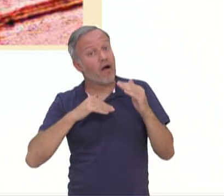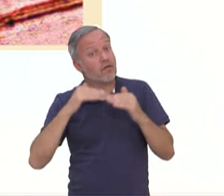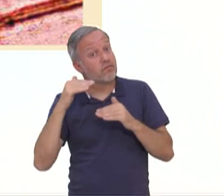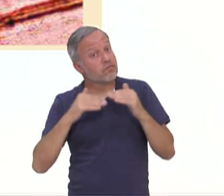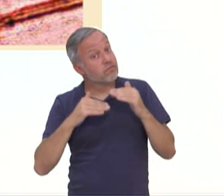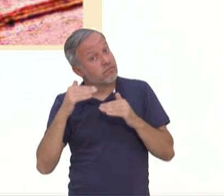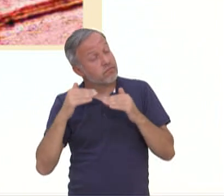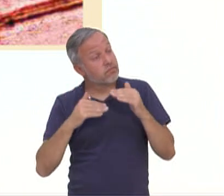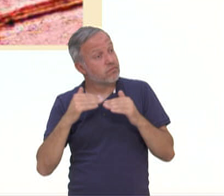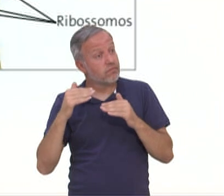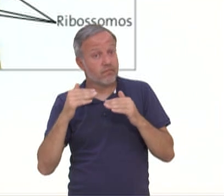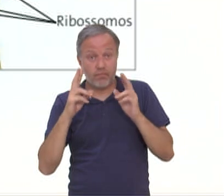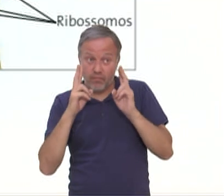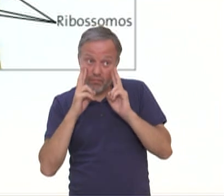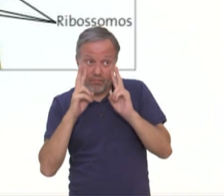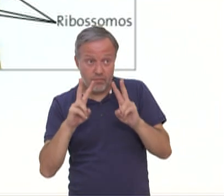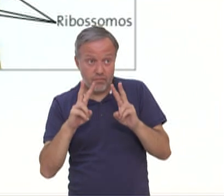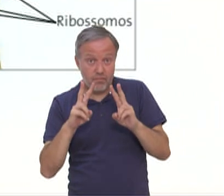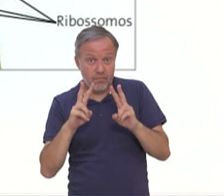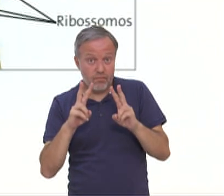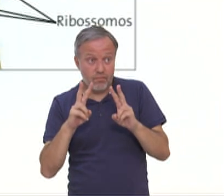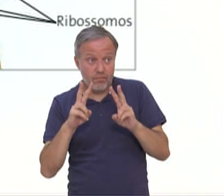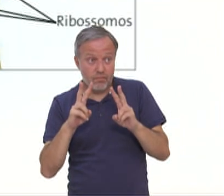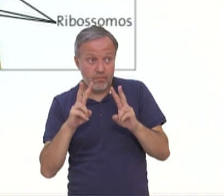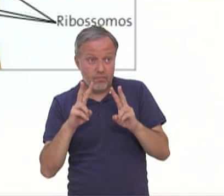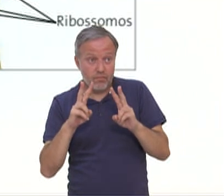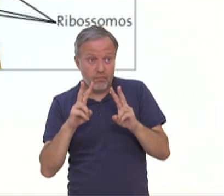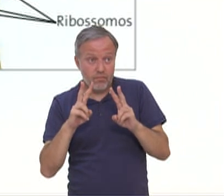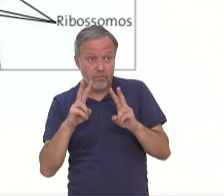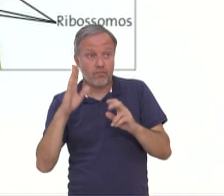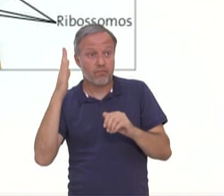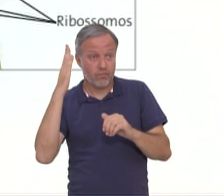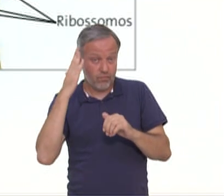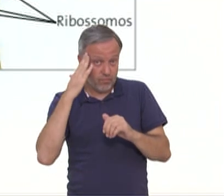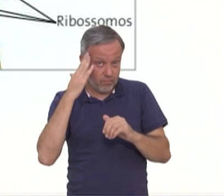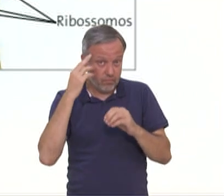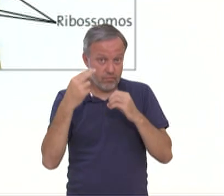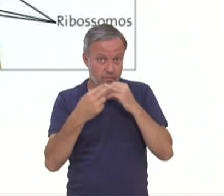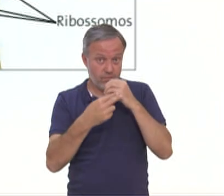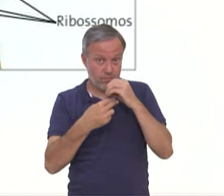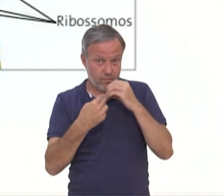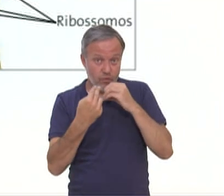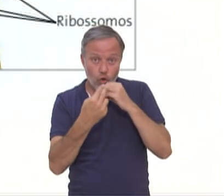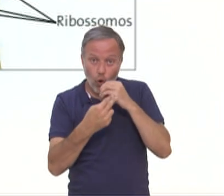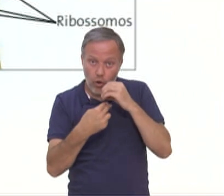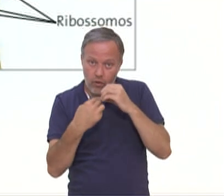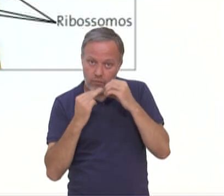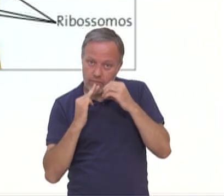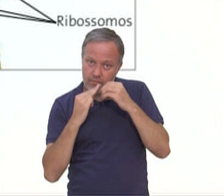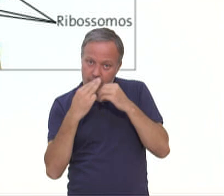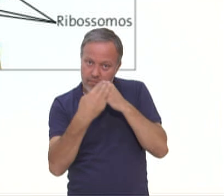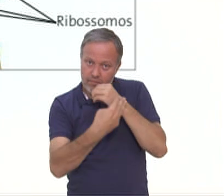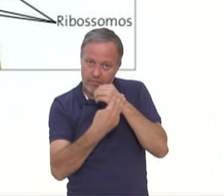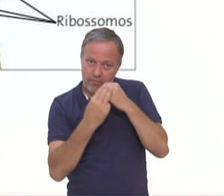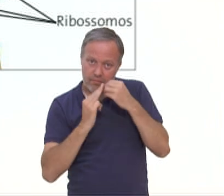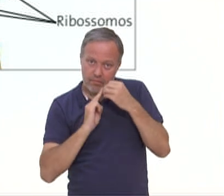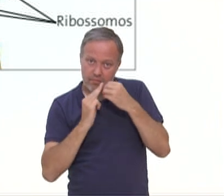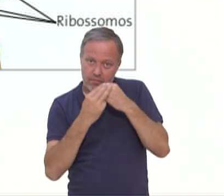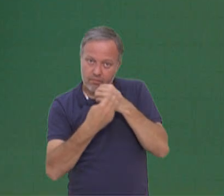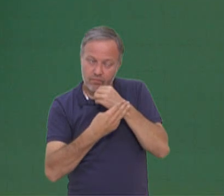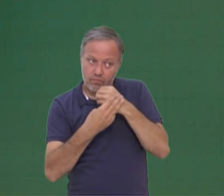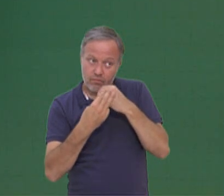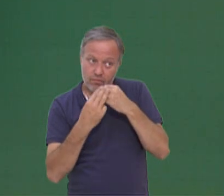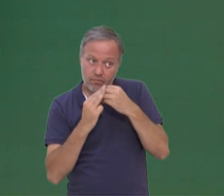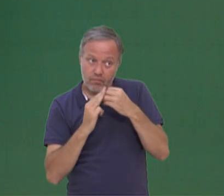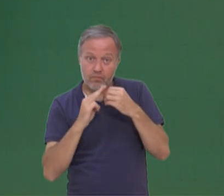por membranas. Ah, então tem vezes que o núcleo tem uma membrana em volta e tem vezes que a